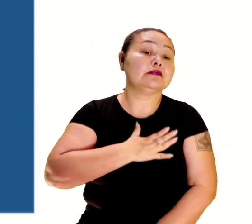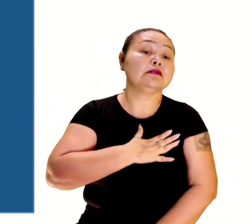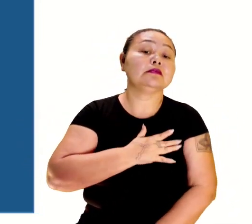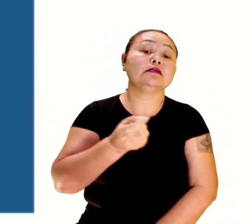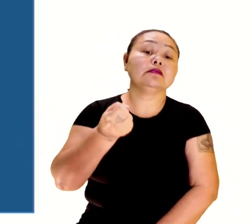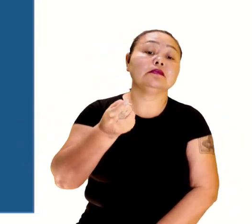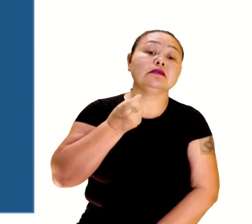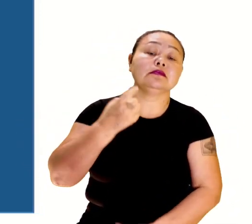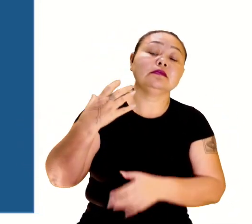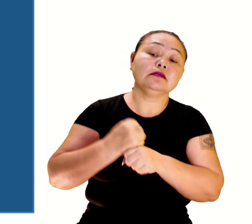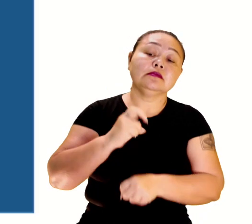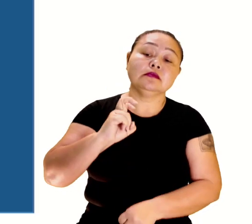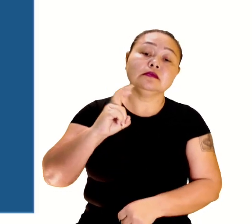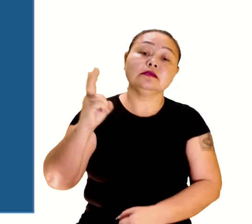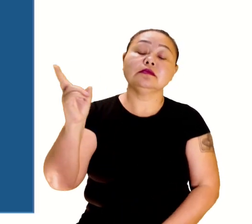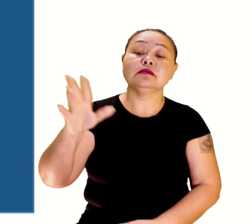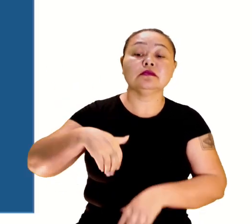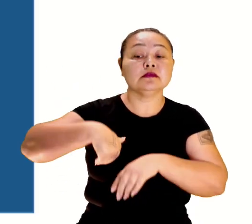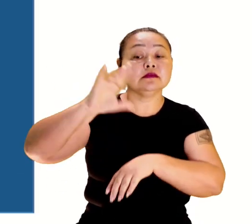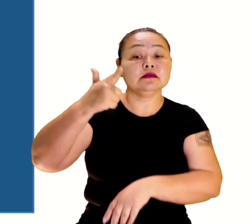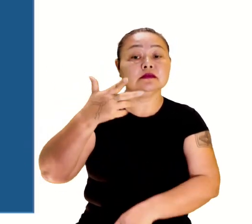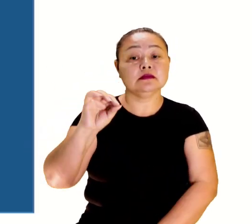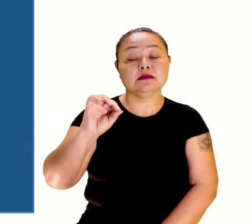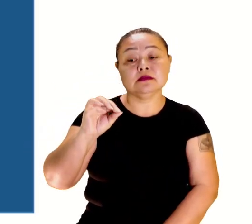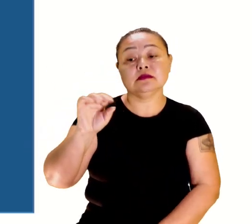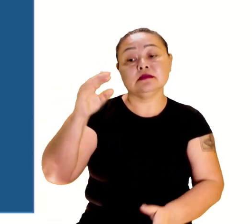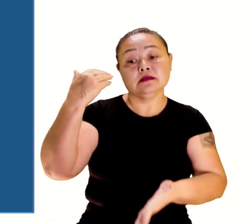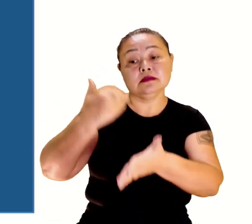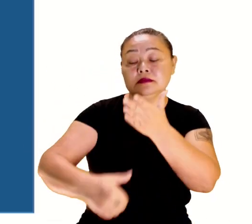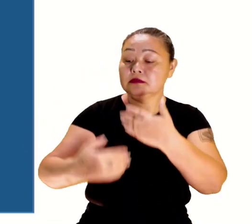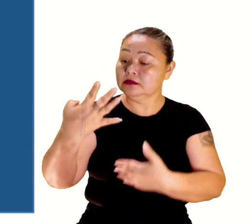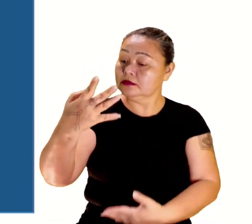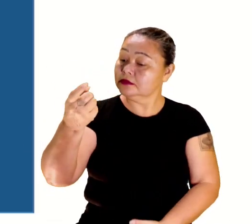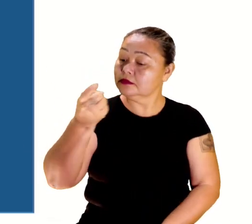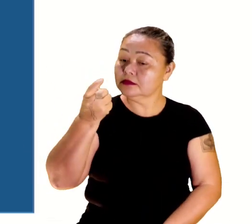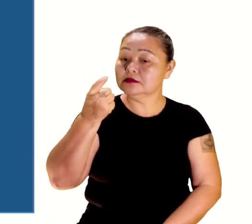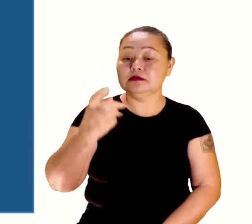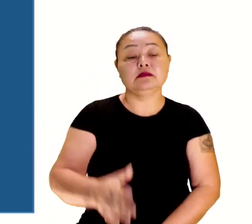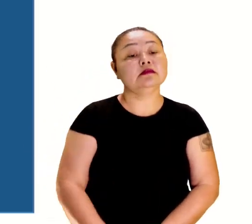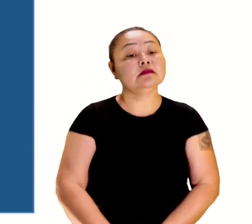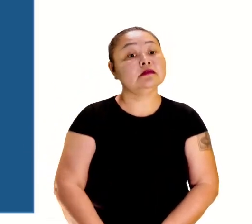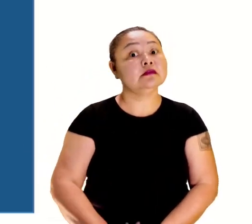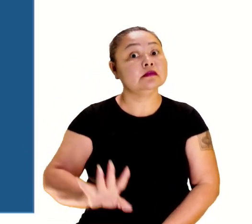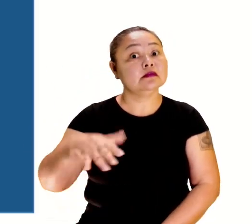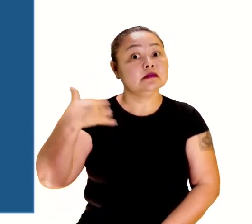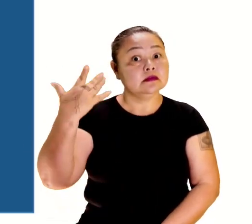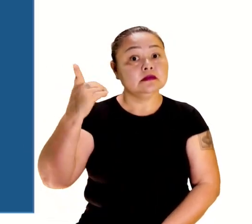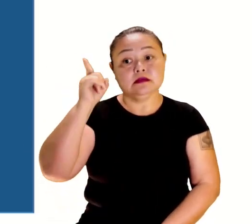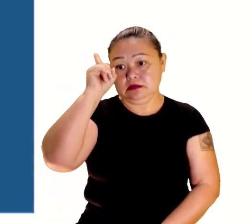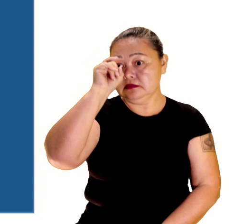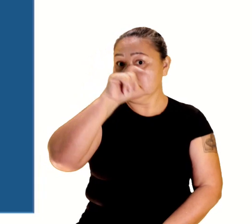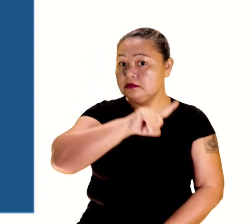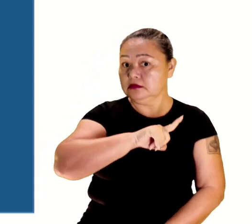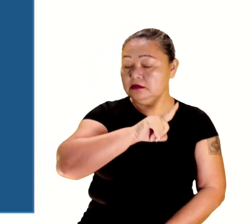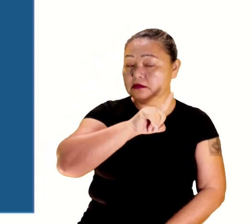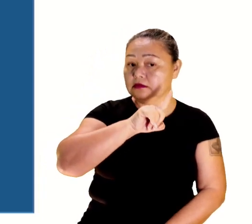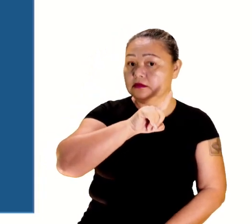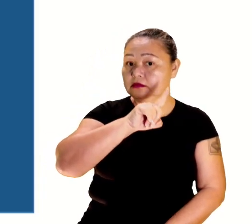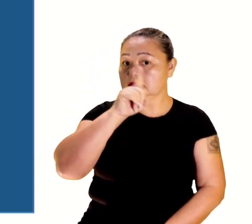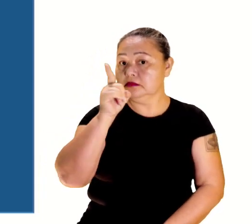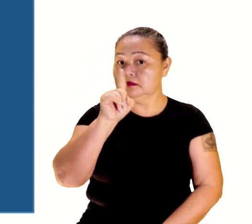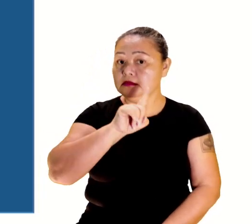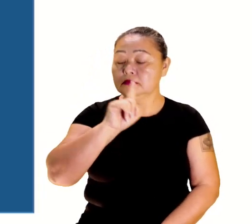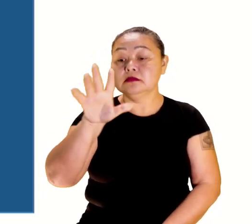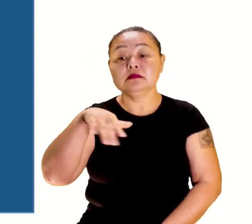X mais 5 tem que ser maior que 20 menos 4x. Uou, essa é difícil. Qual é o valor?